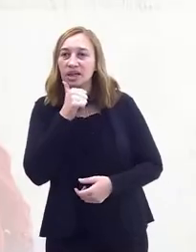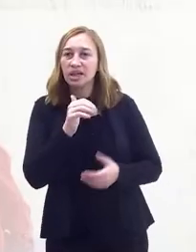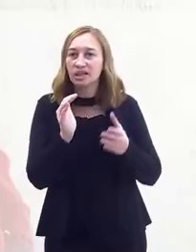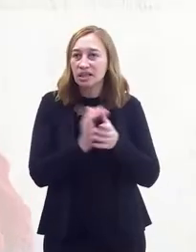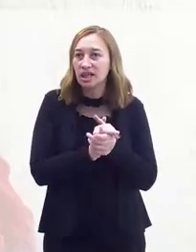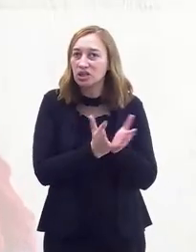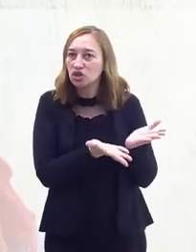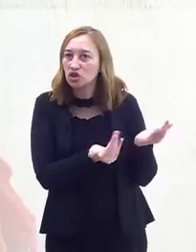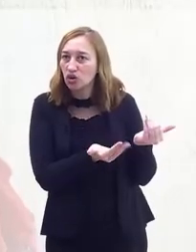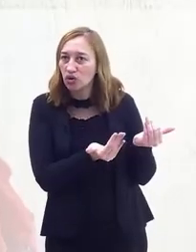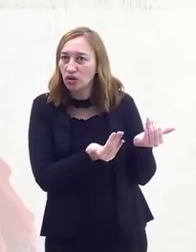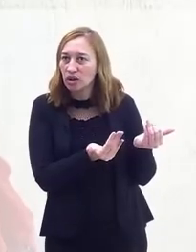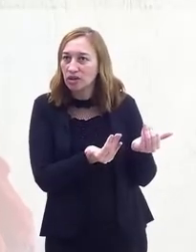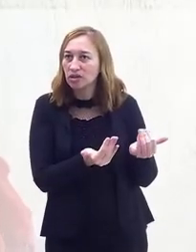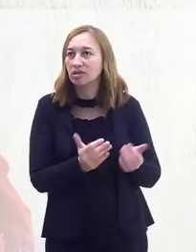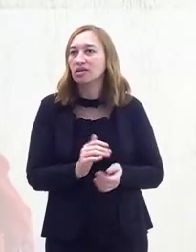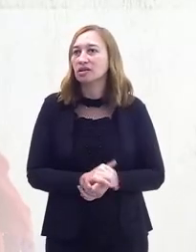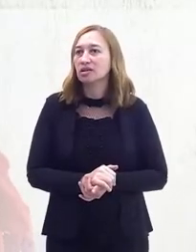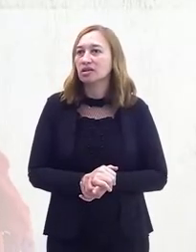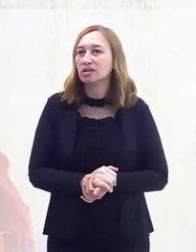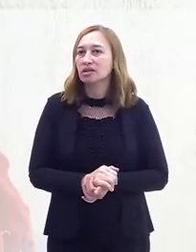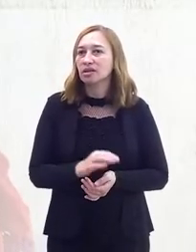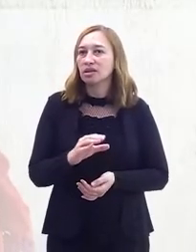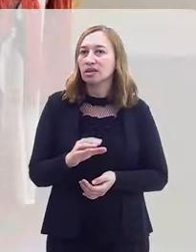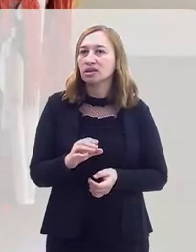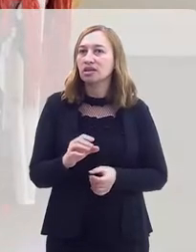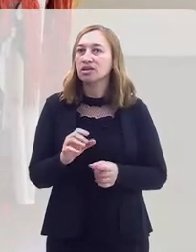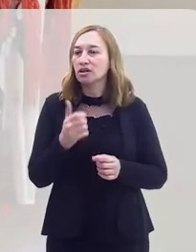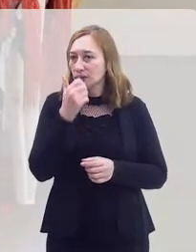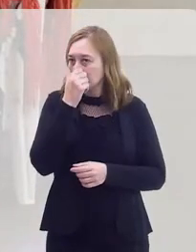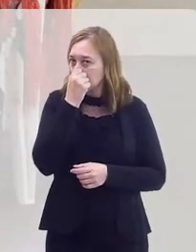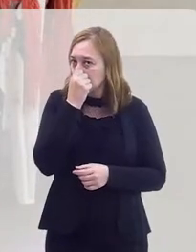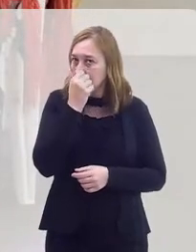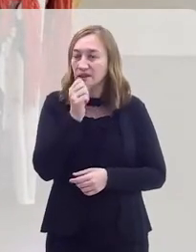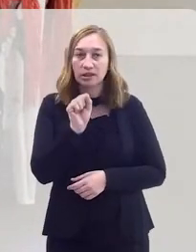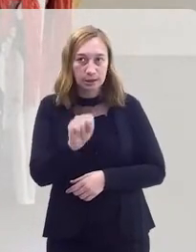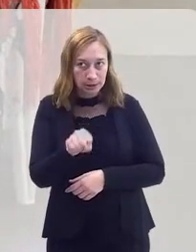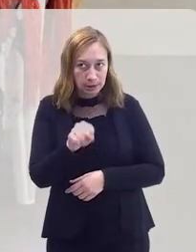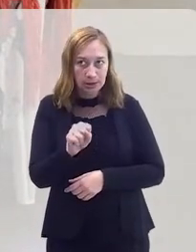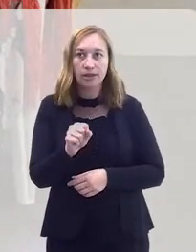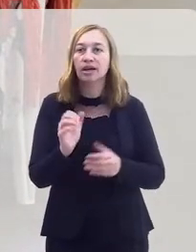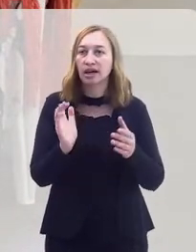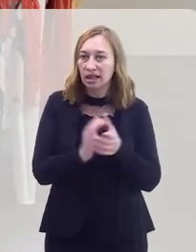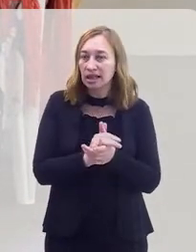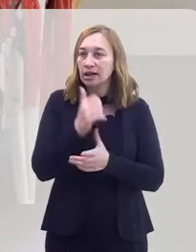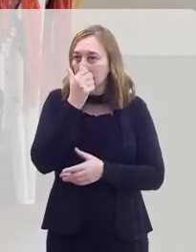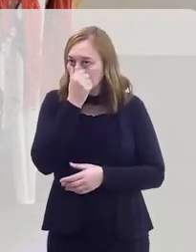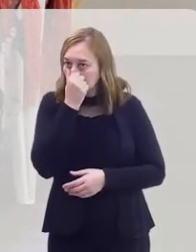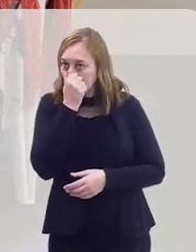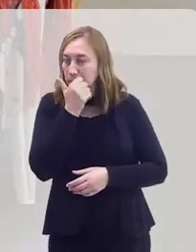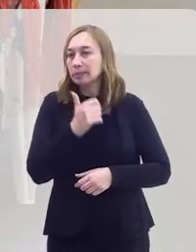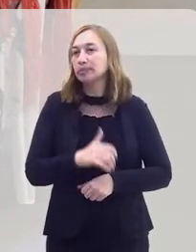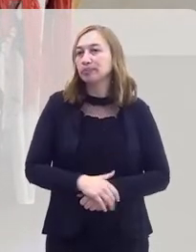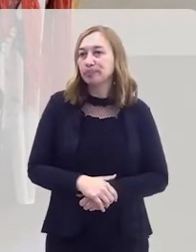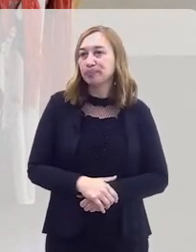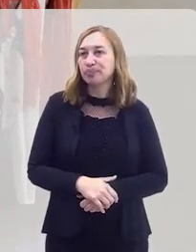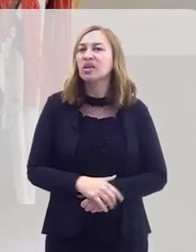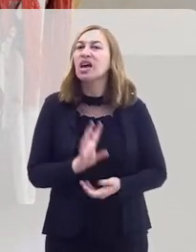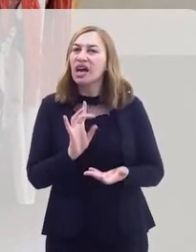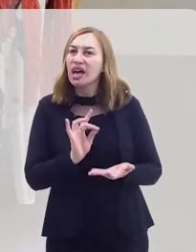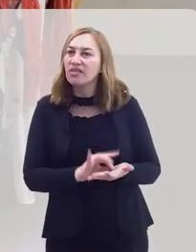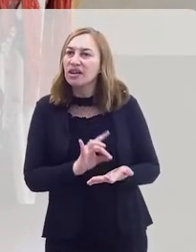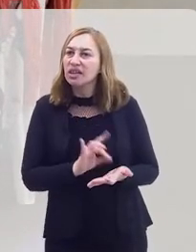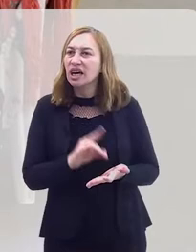a menina se casa jovem, sim. Se casa casta, é isso? Sim, tem que se casar virgem.